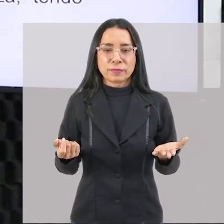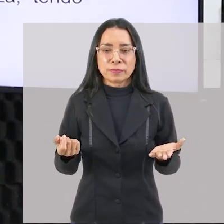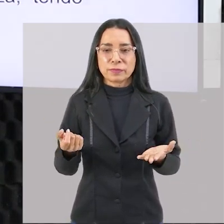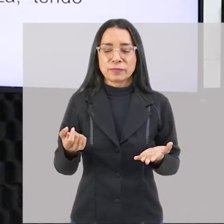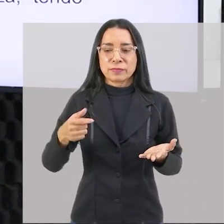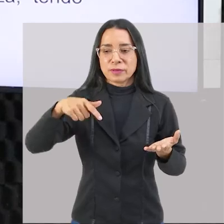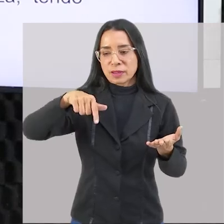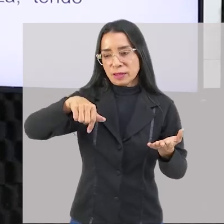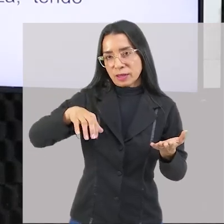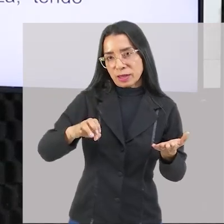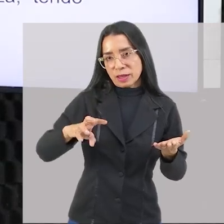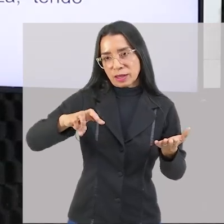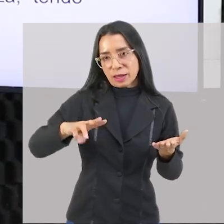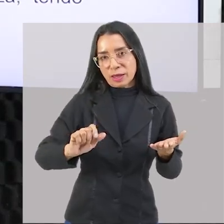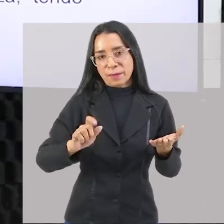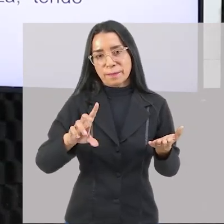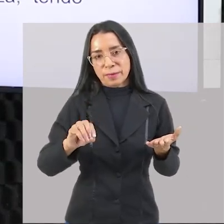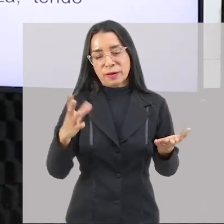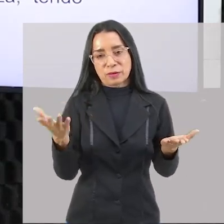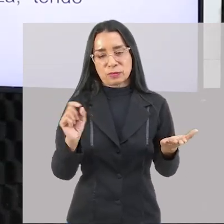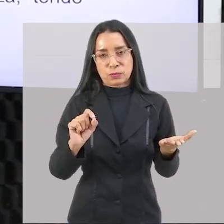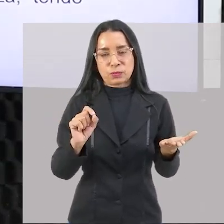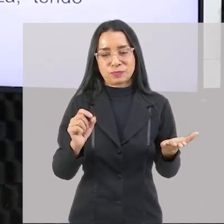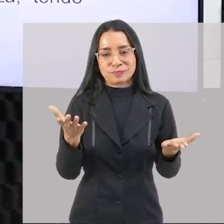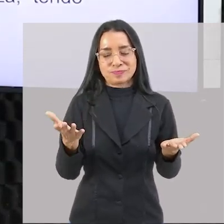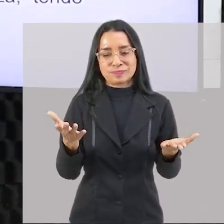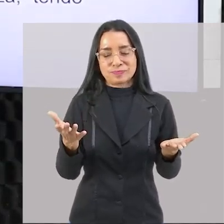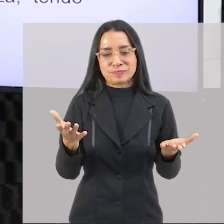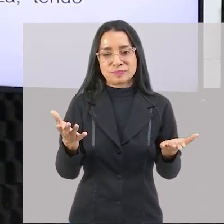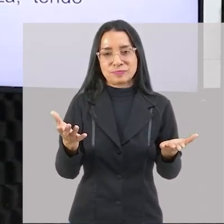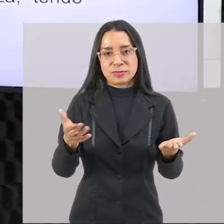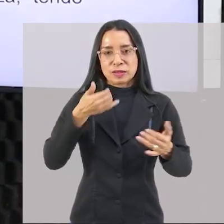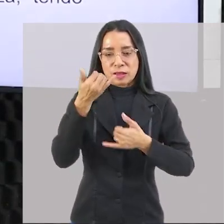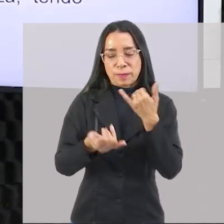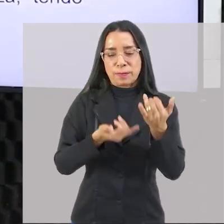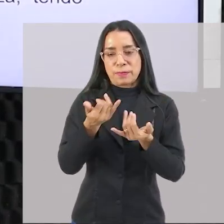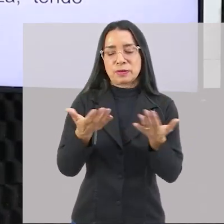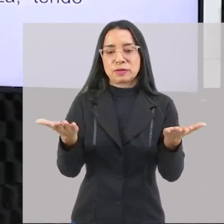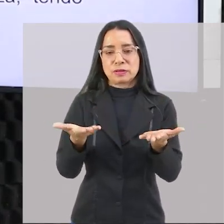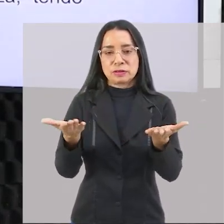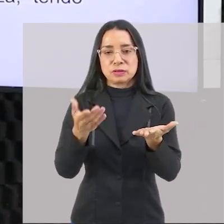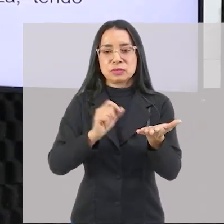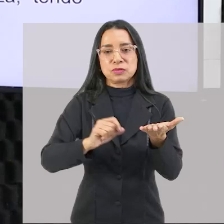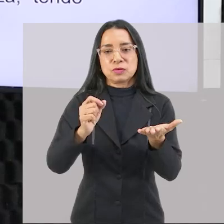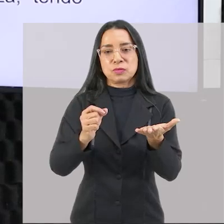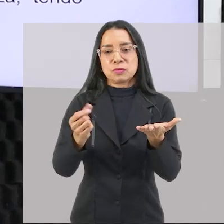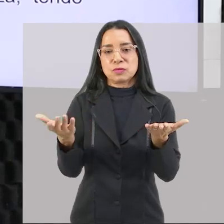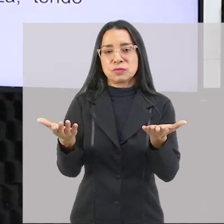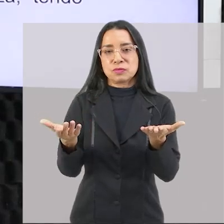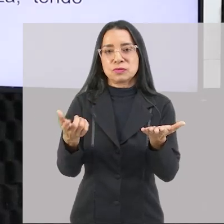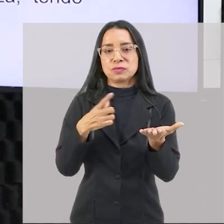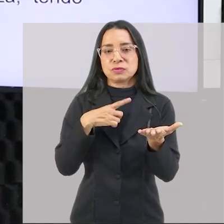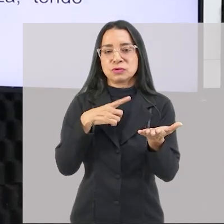Queimado, alguns de vocês devem conhecer, até o professor de educação física faz de vez em quando. Então, essas brincadeiras que hoje fazem parte das